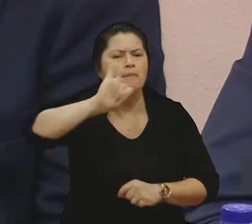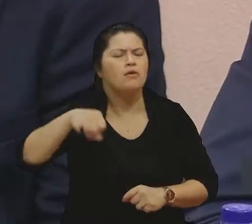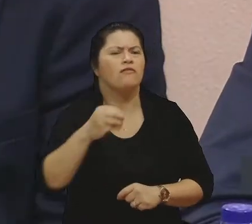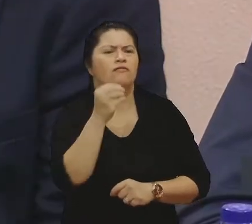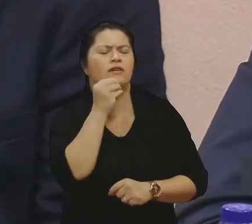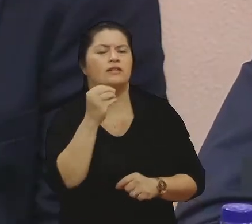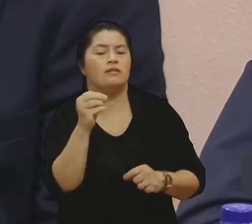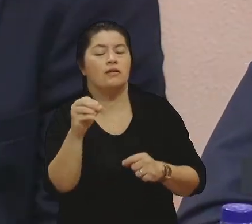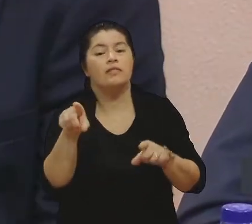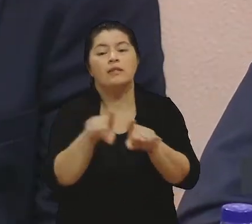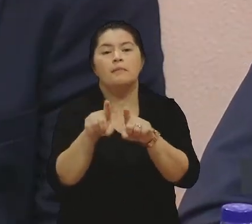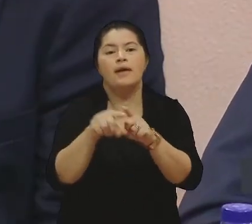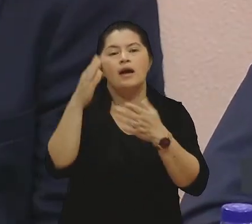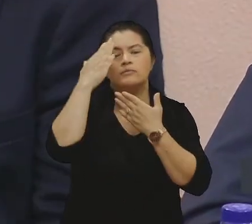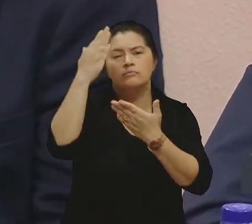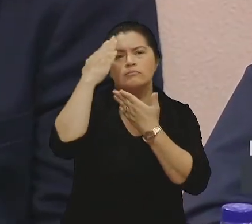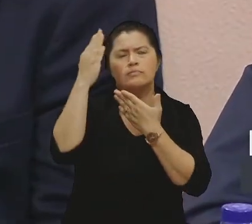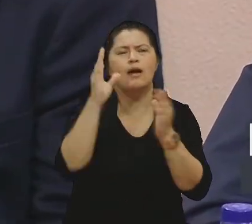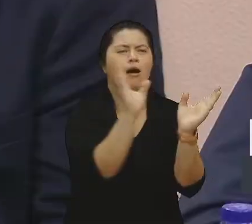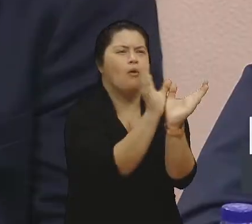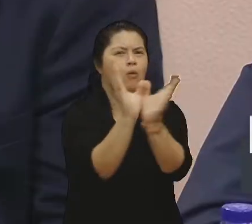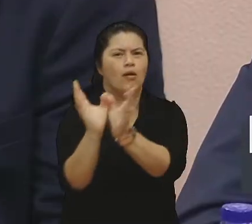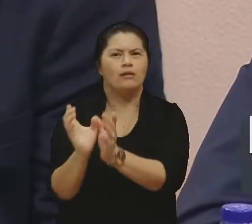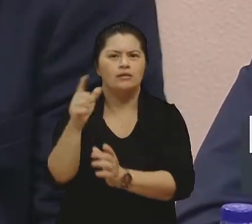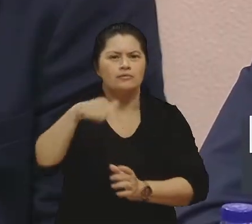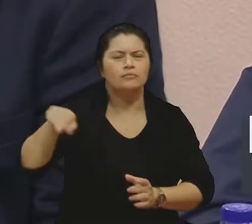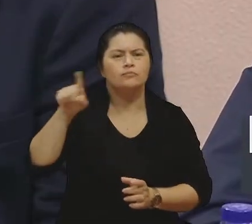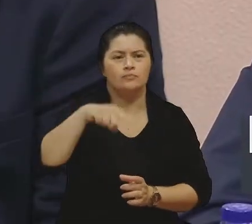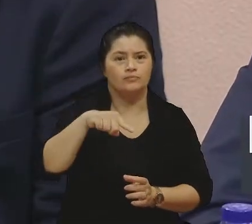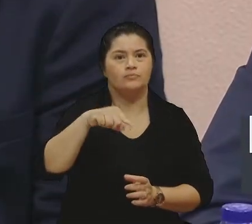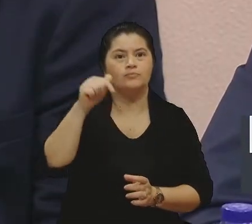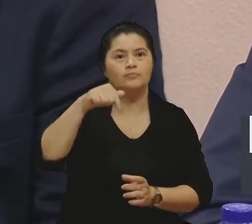para agradecer os colegas aqui. O Luiz,